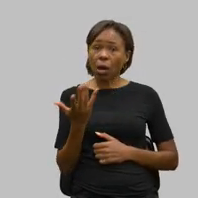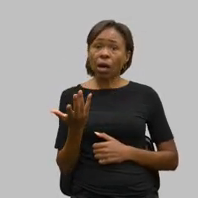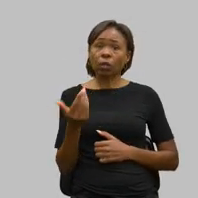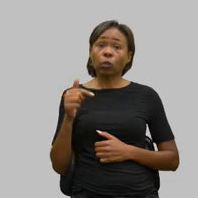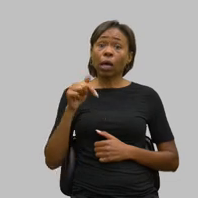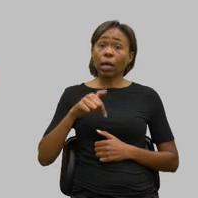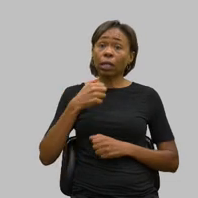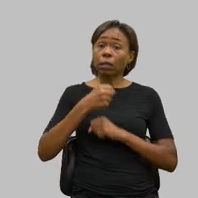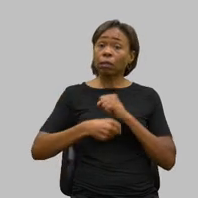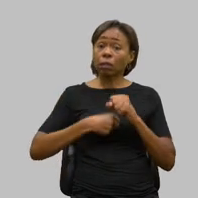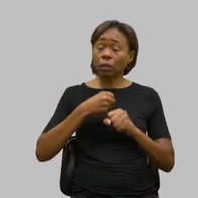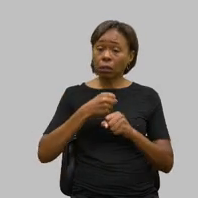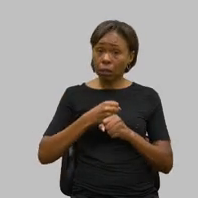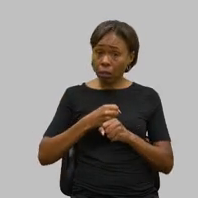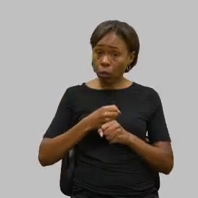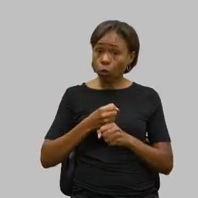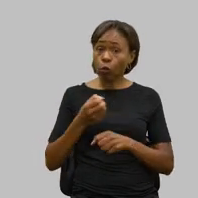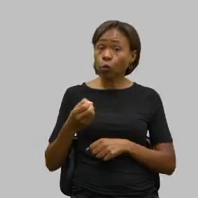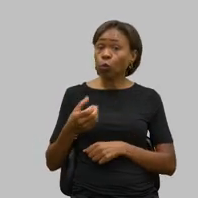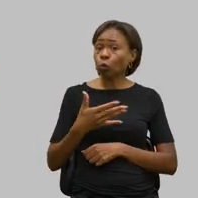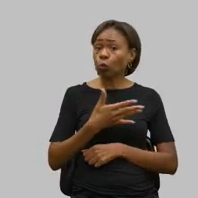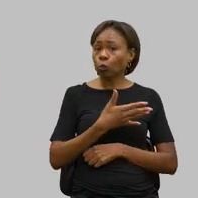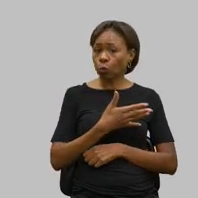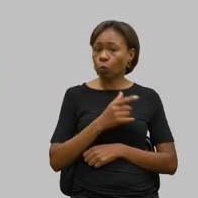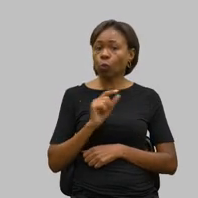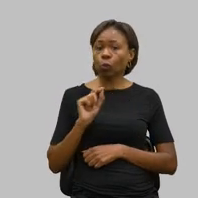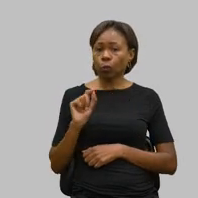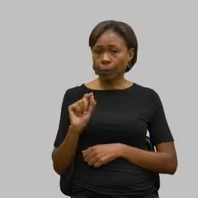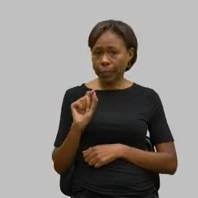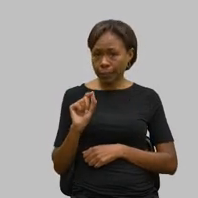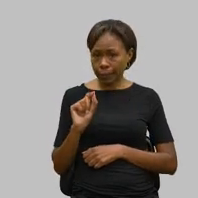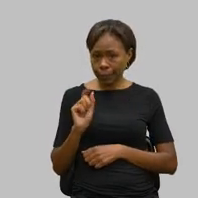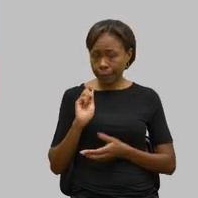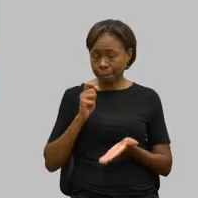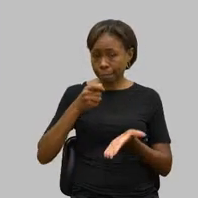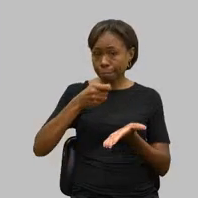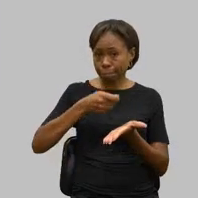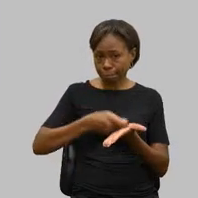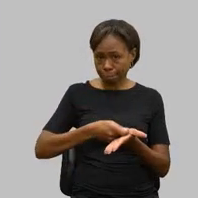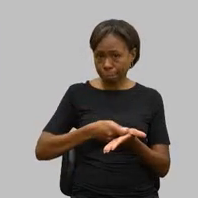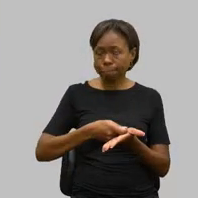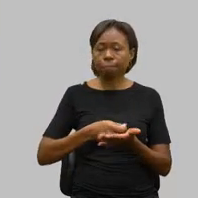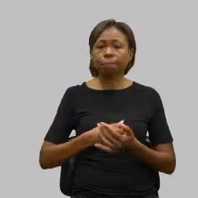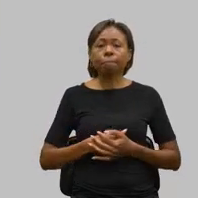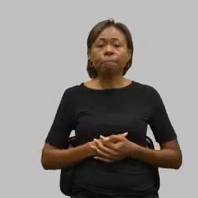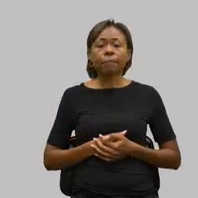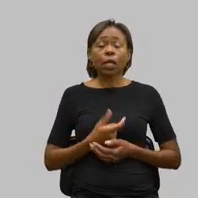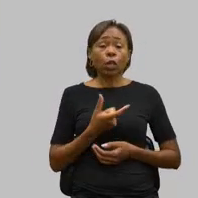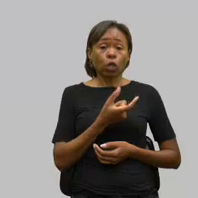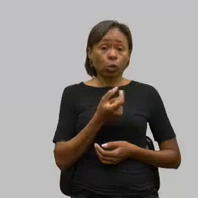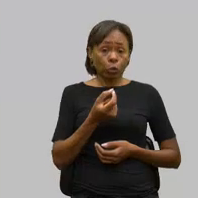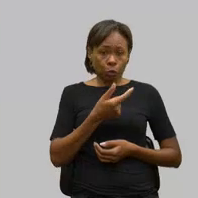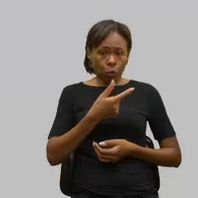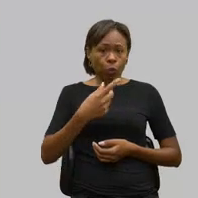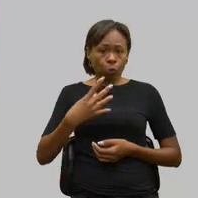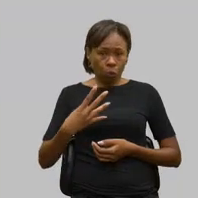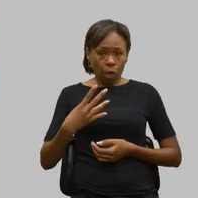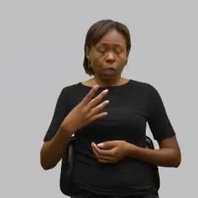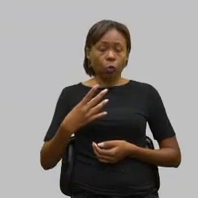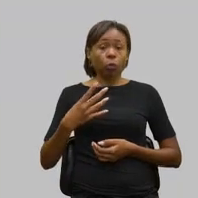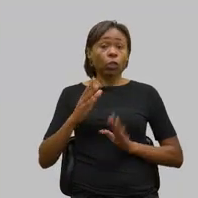Este ano, boa tarde, deputada Nayara, este ano nós adiantamos